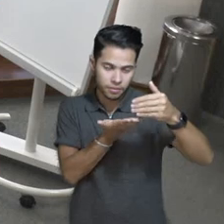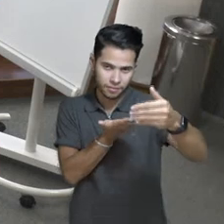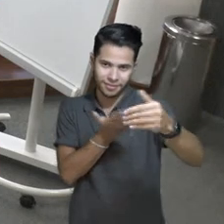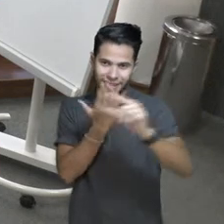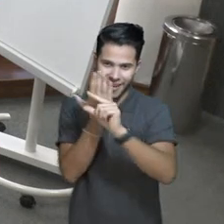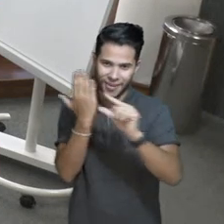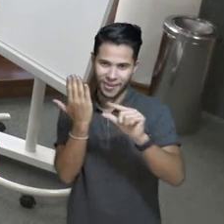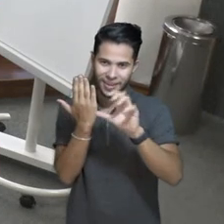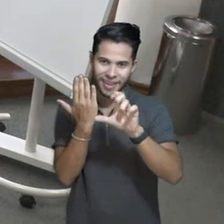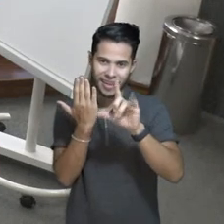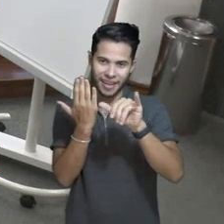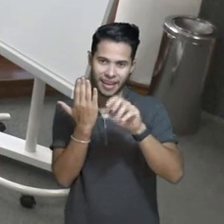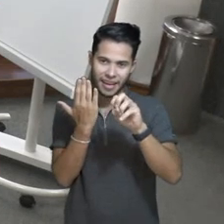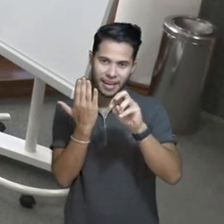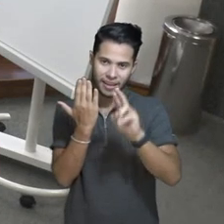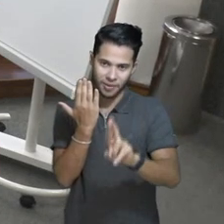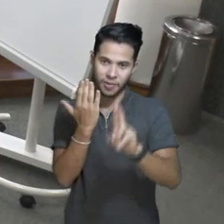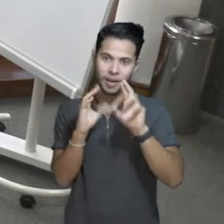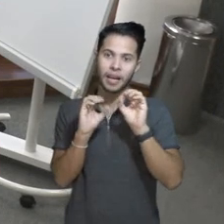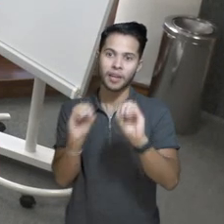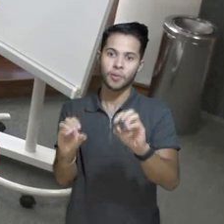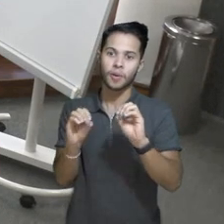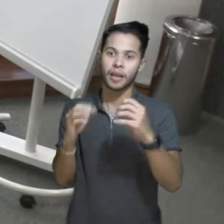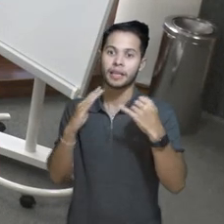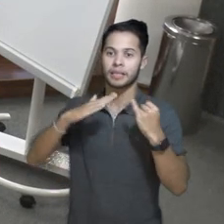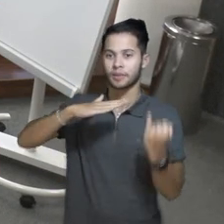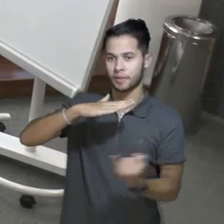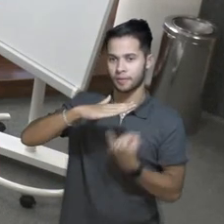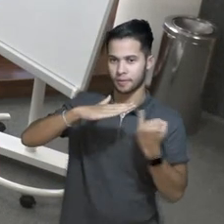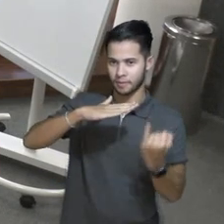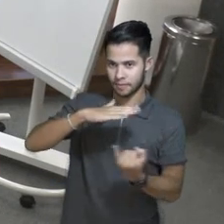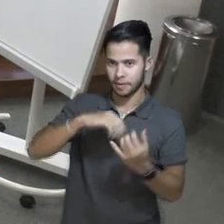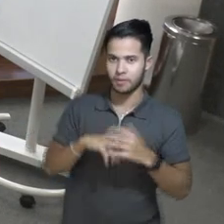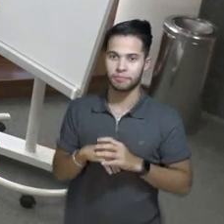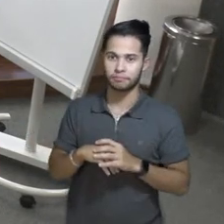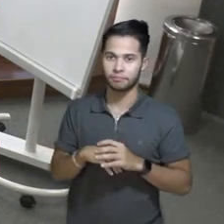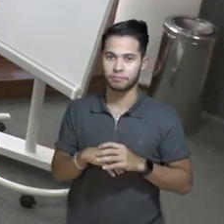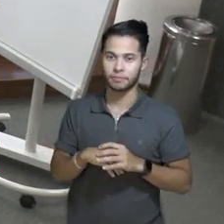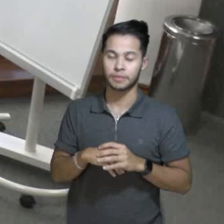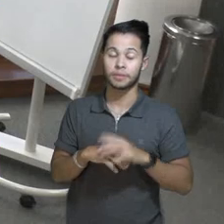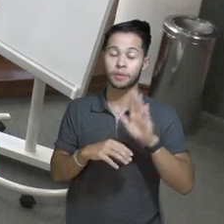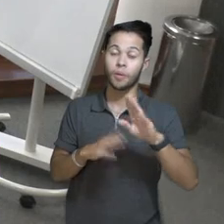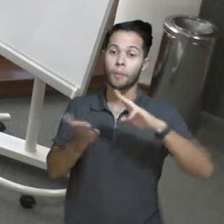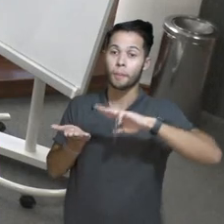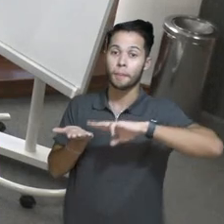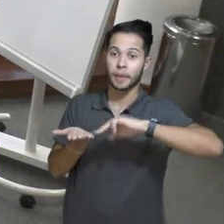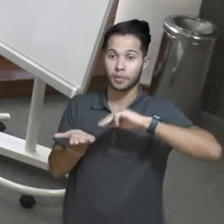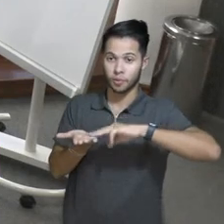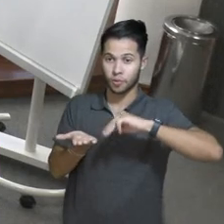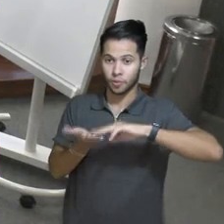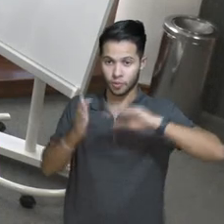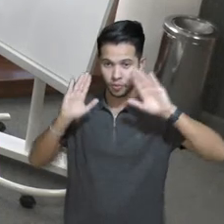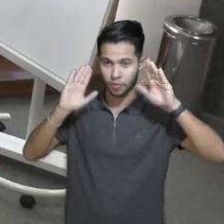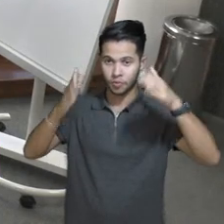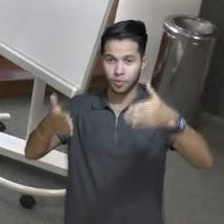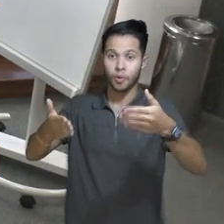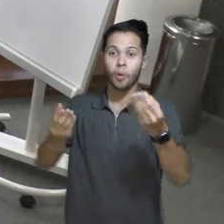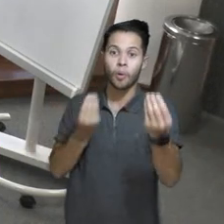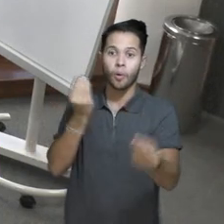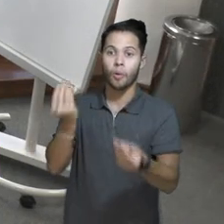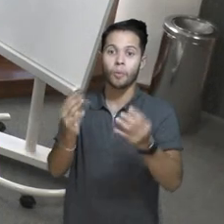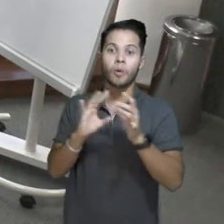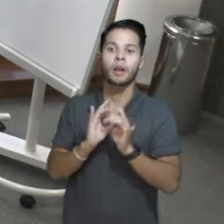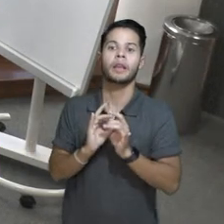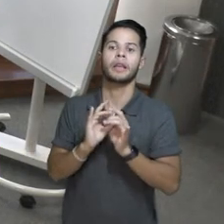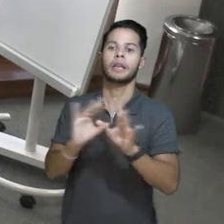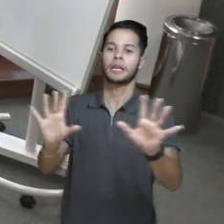pelo viés da educação informal e aí sem metodologia específica ocorre de maneira espontânea e